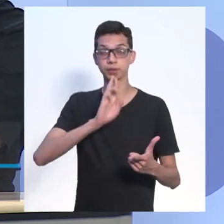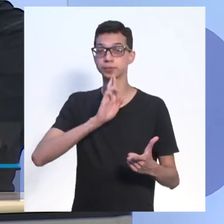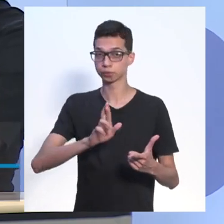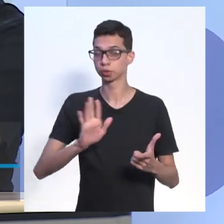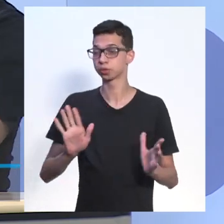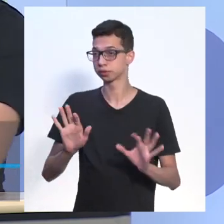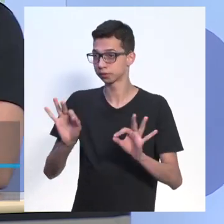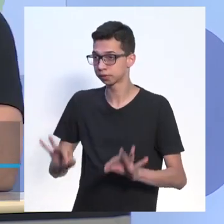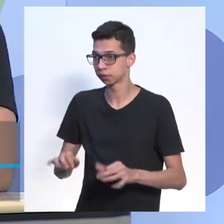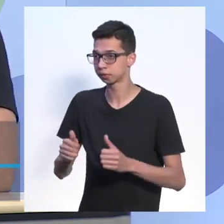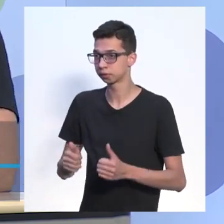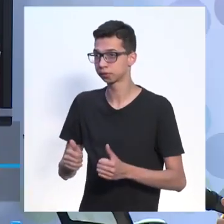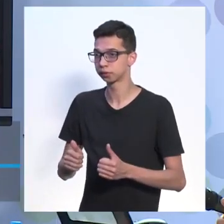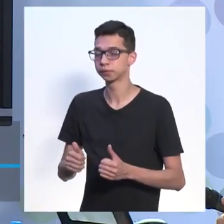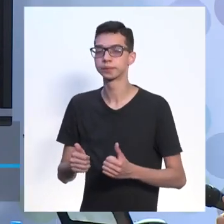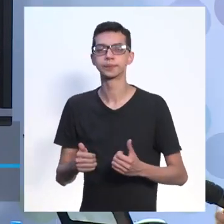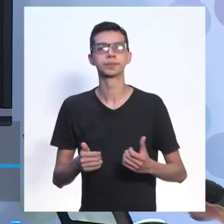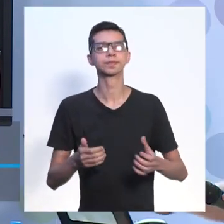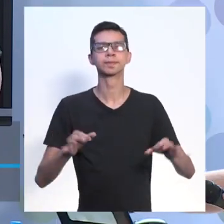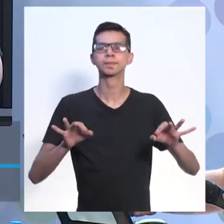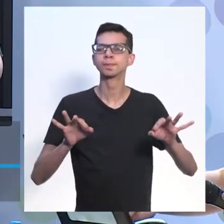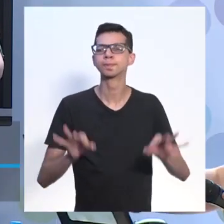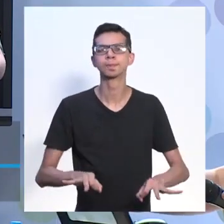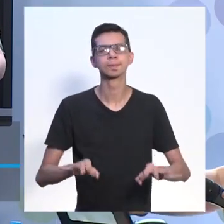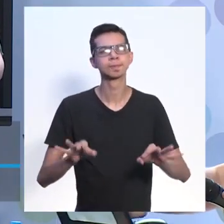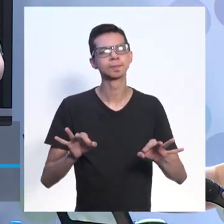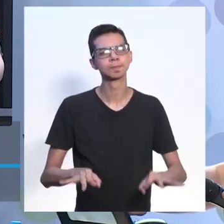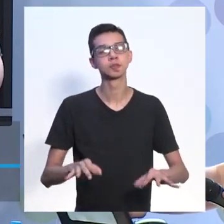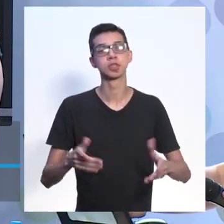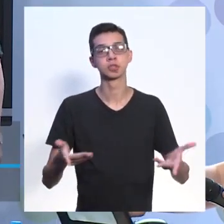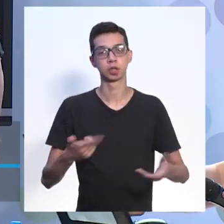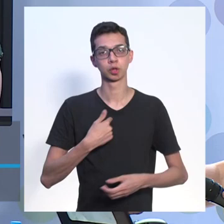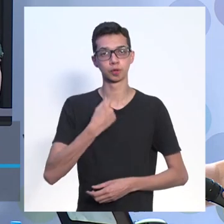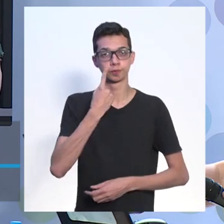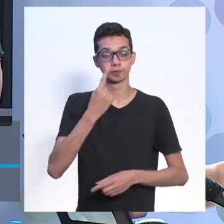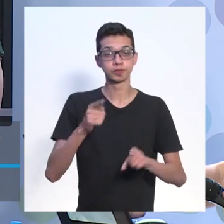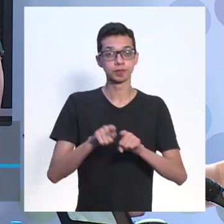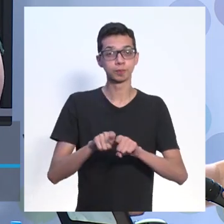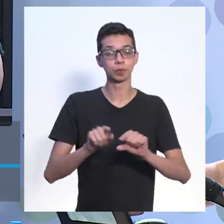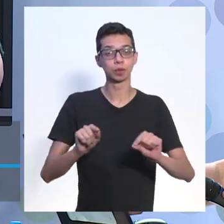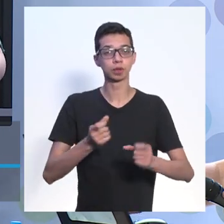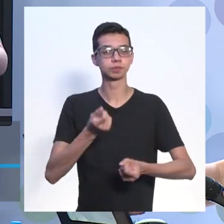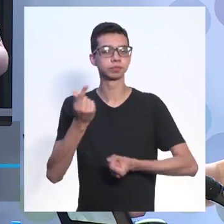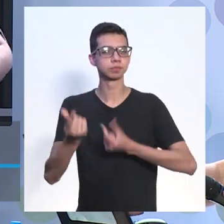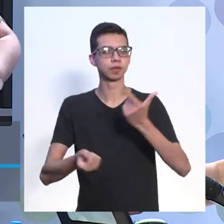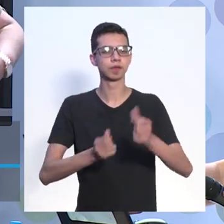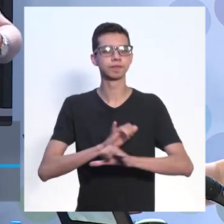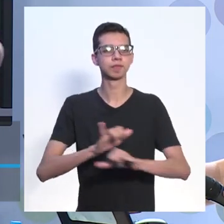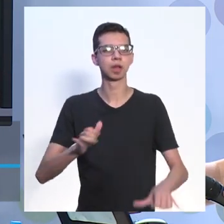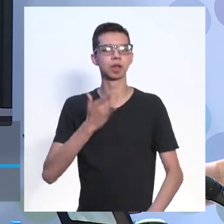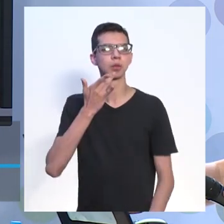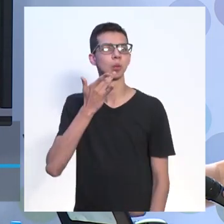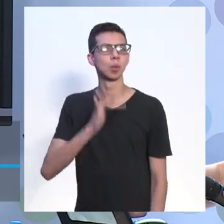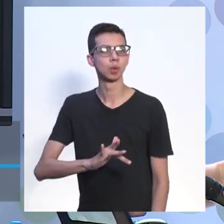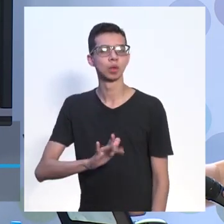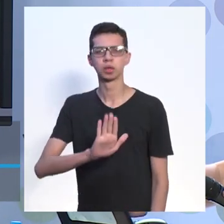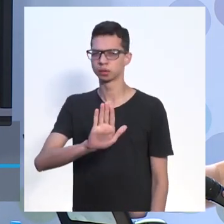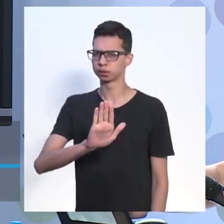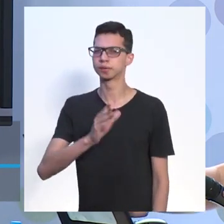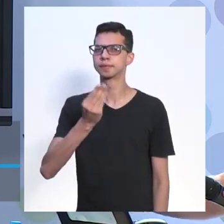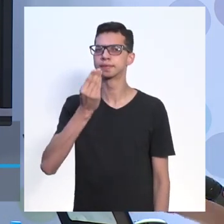tá certo? Certíssimo. E aí a ideia que eu vi que também alguns colocaram, não sei. Gente, precisamos